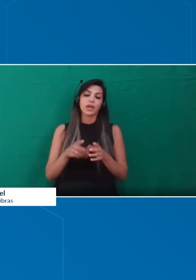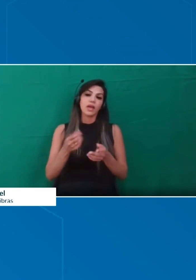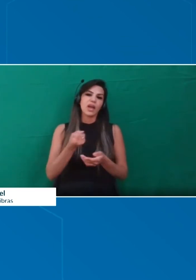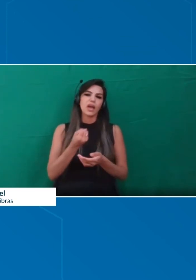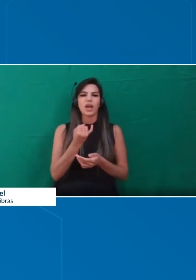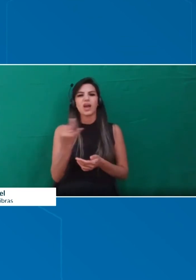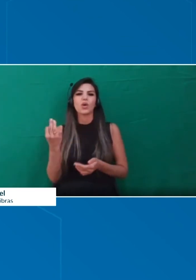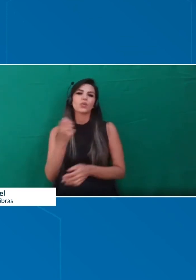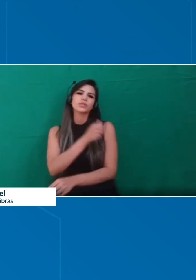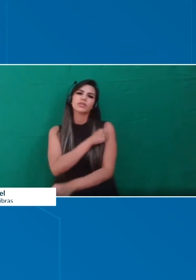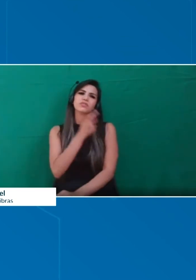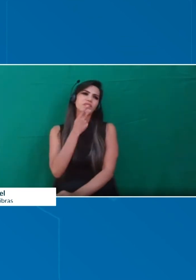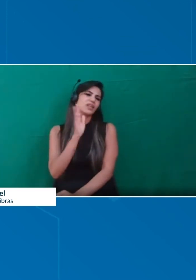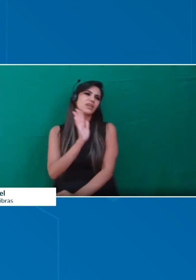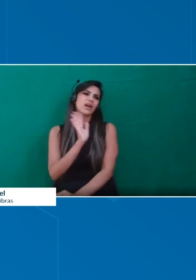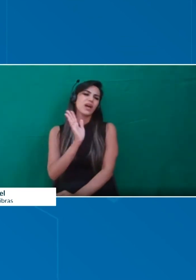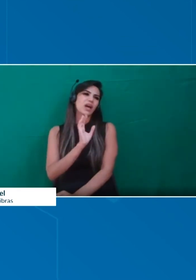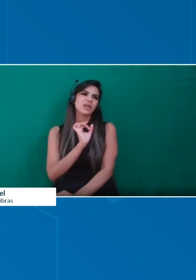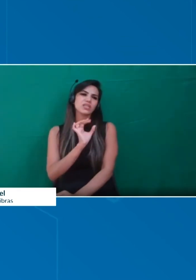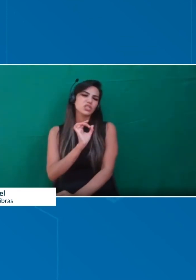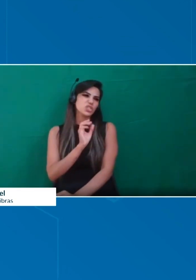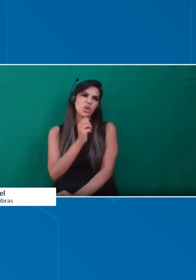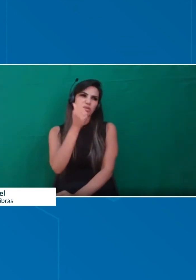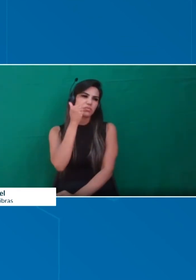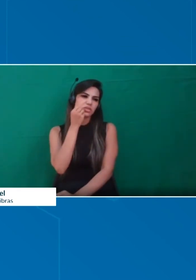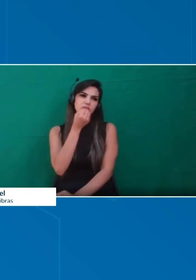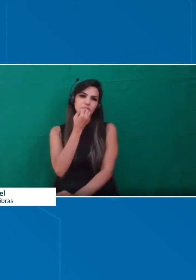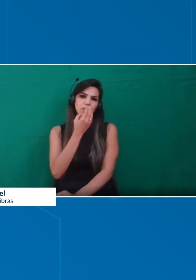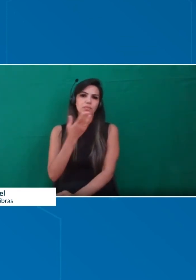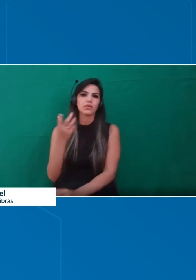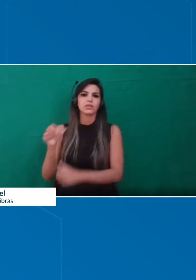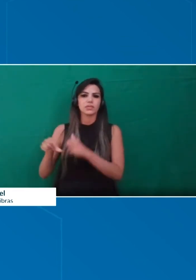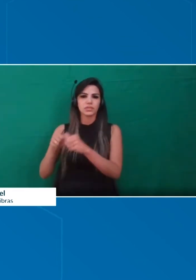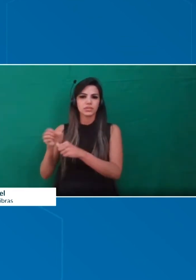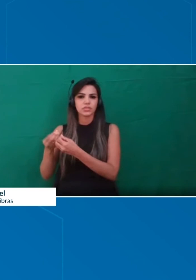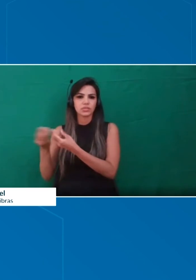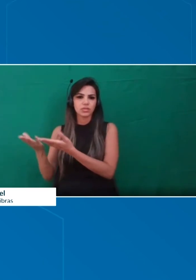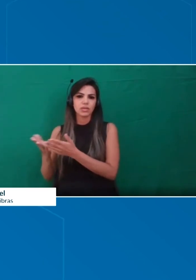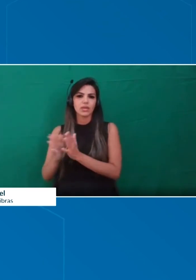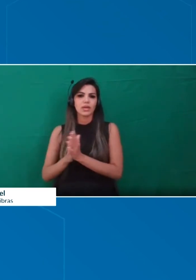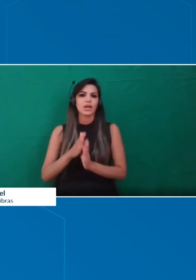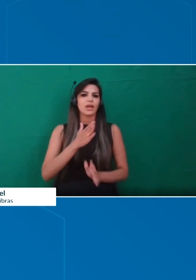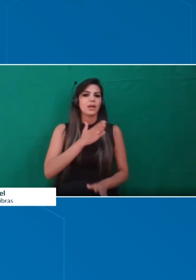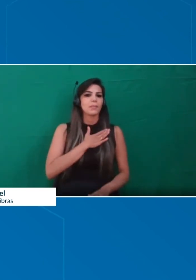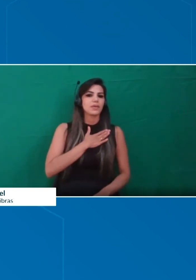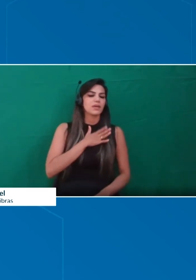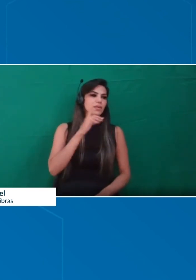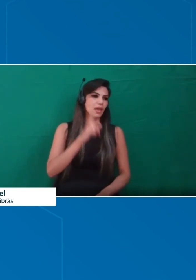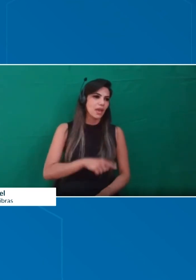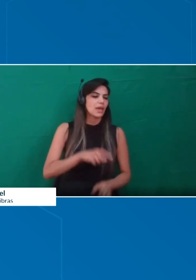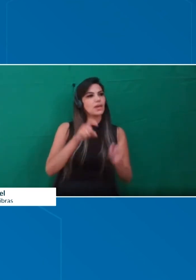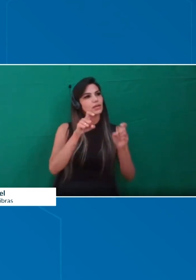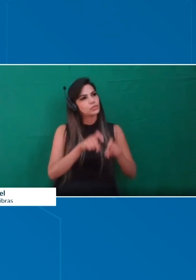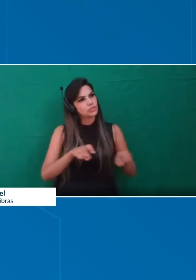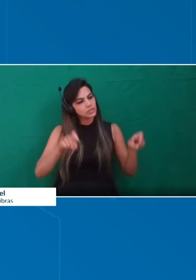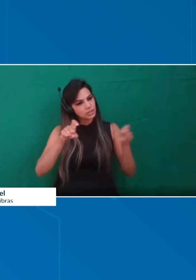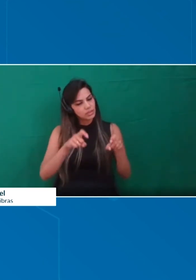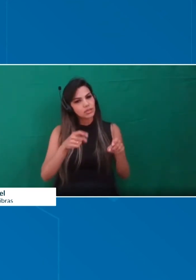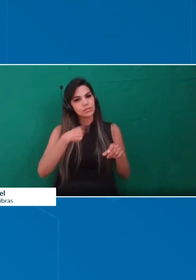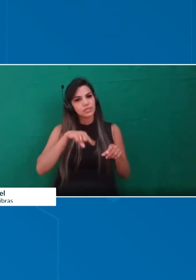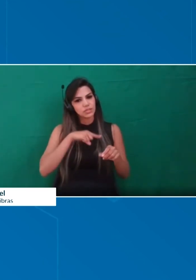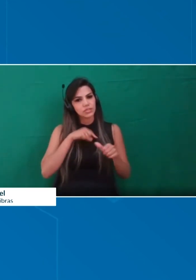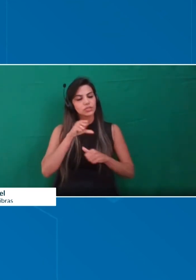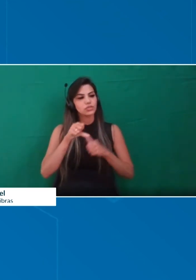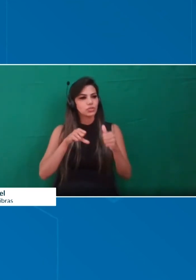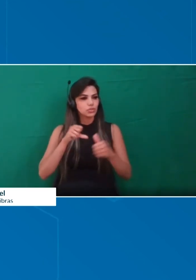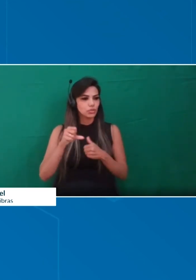não, para mim serve só se for o smartphone. Nós trocamos. Não, para mim o que serve é o desktop. Nós conseguimos trocar